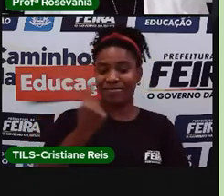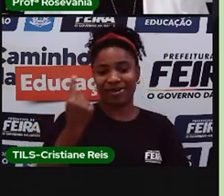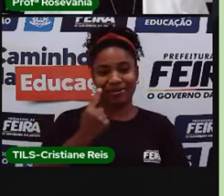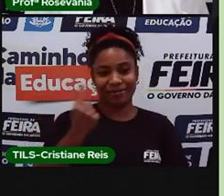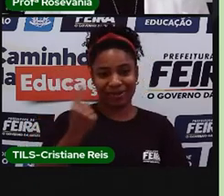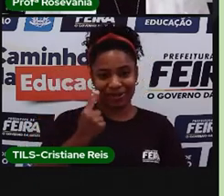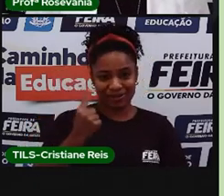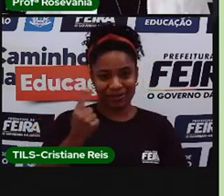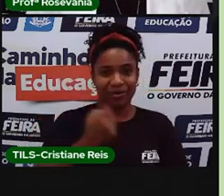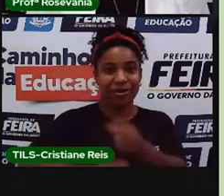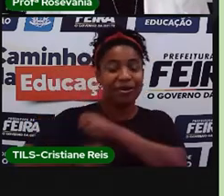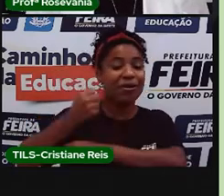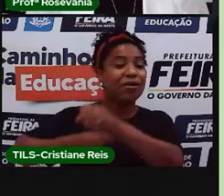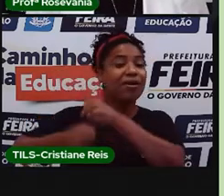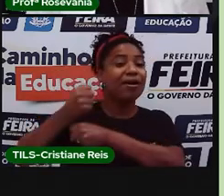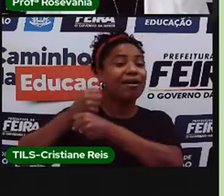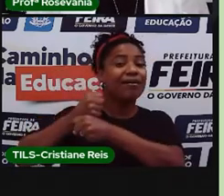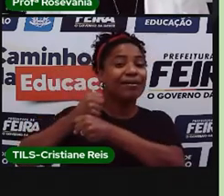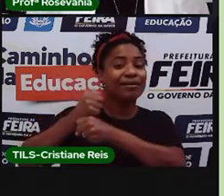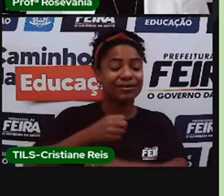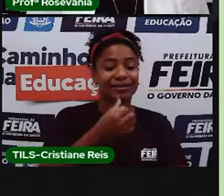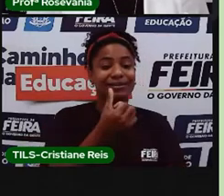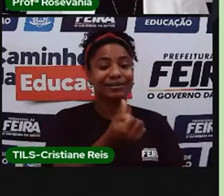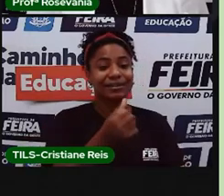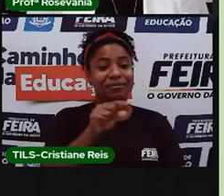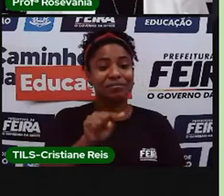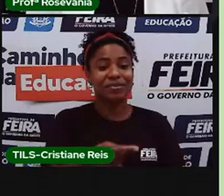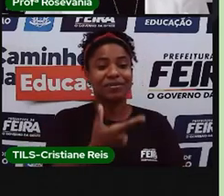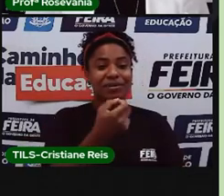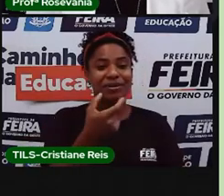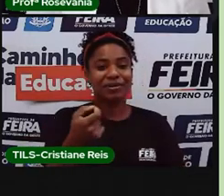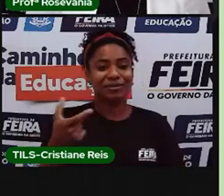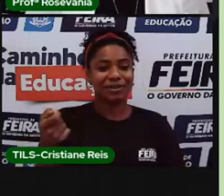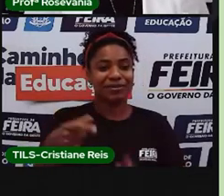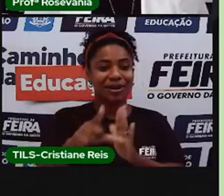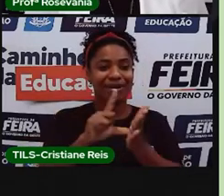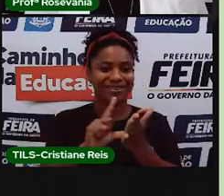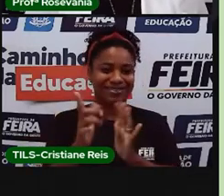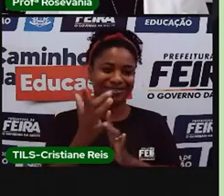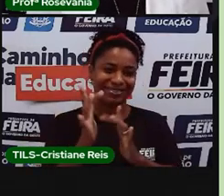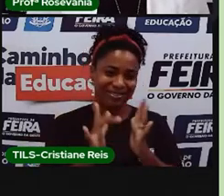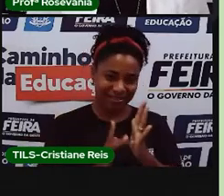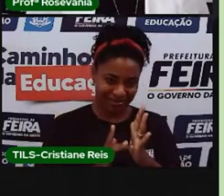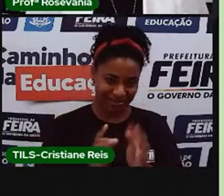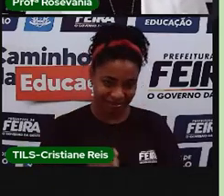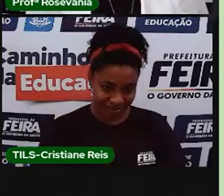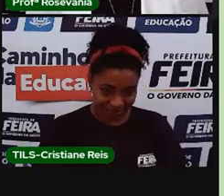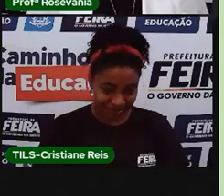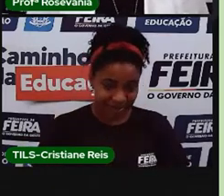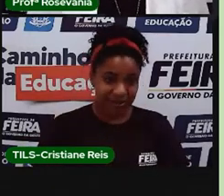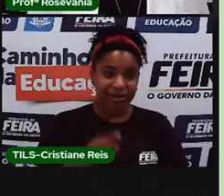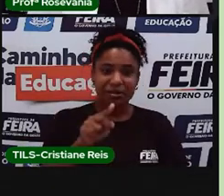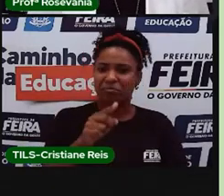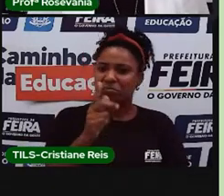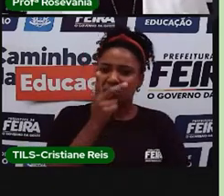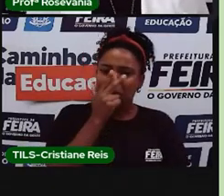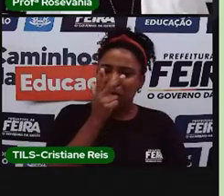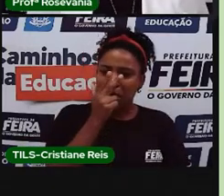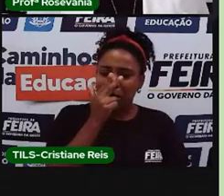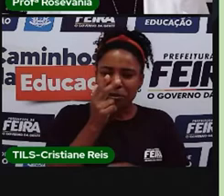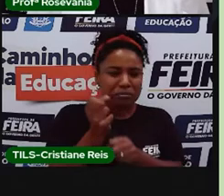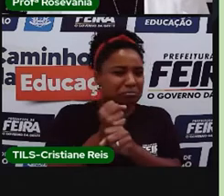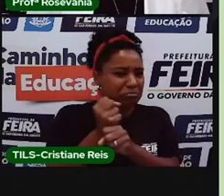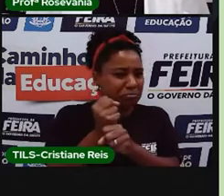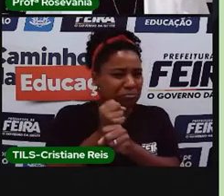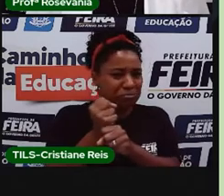né, a datação dele é de 6.200 anos antes de Cristo. Acredita-se que esses povos viveram até